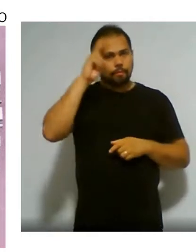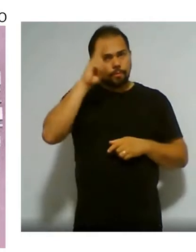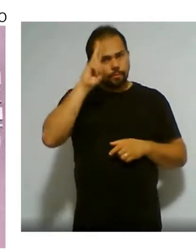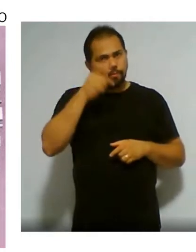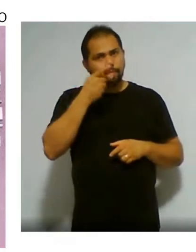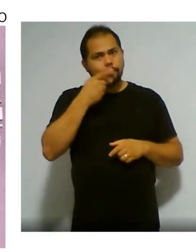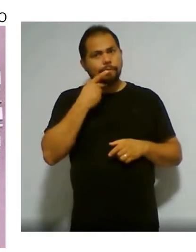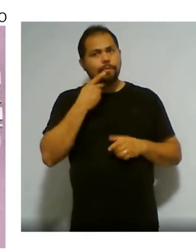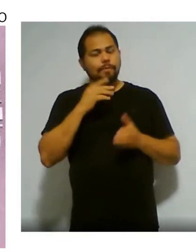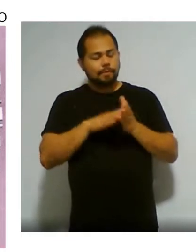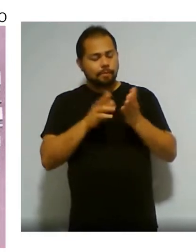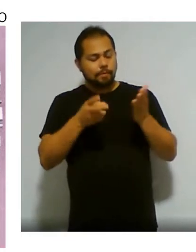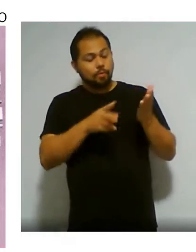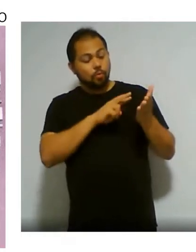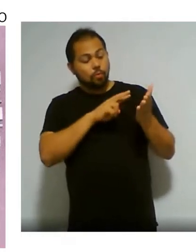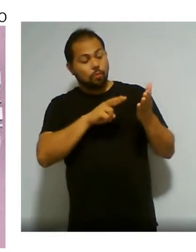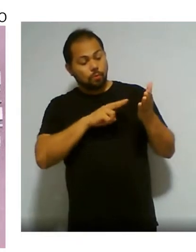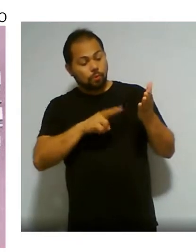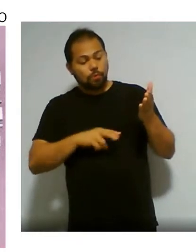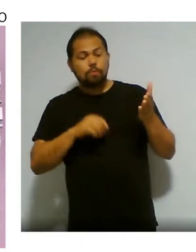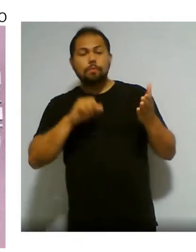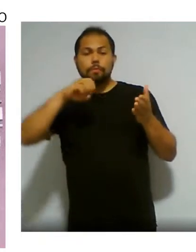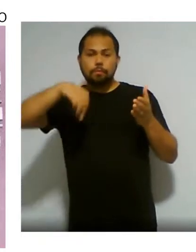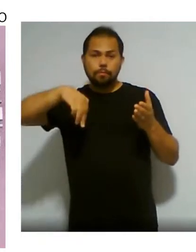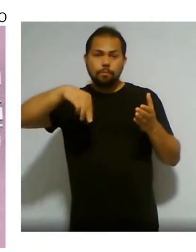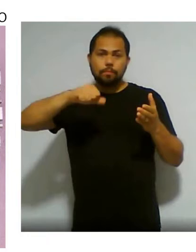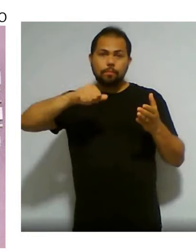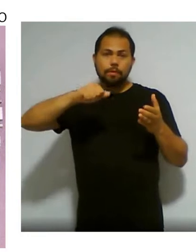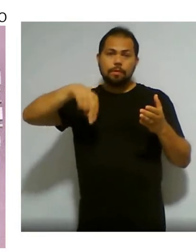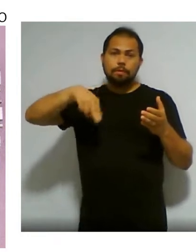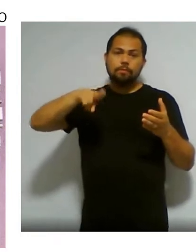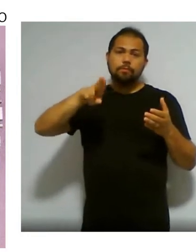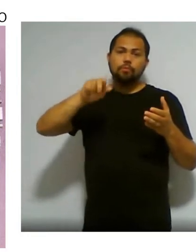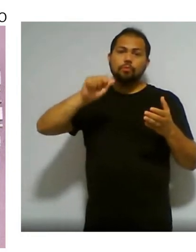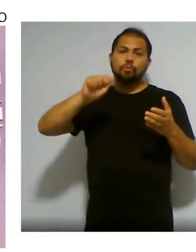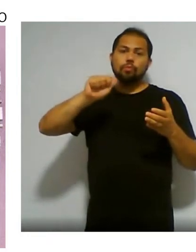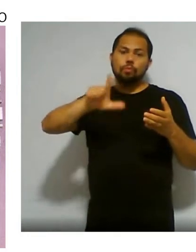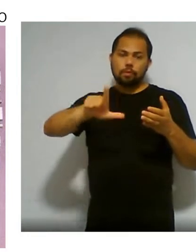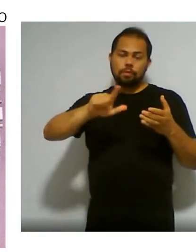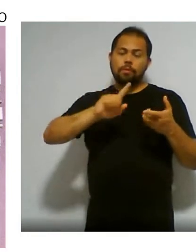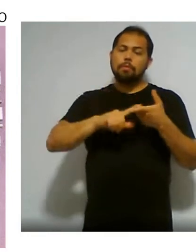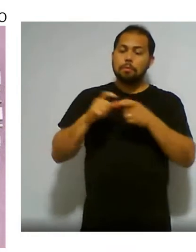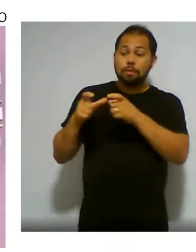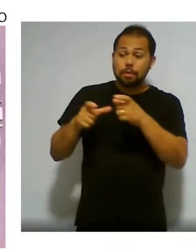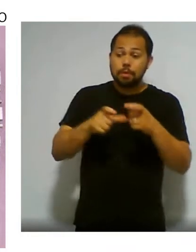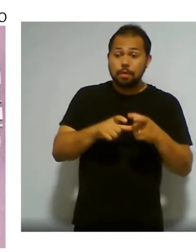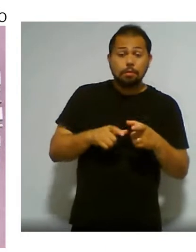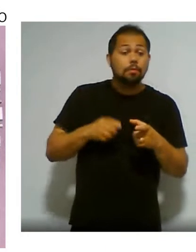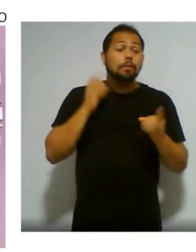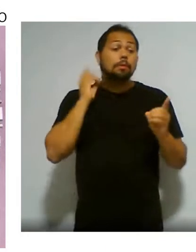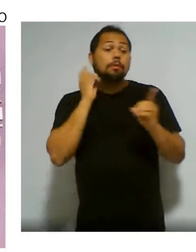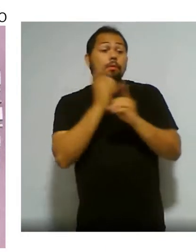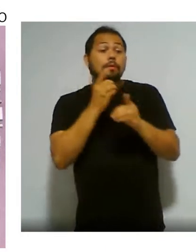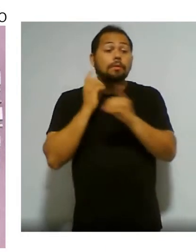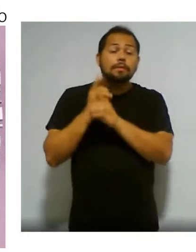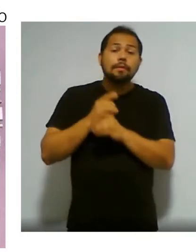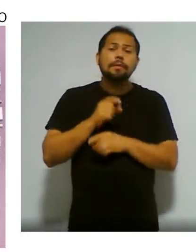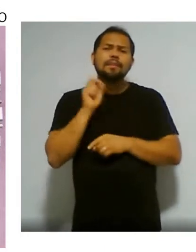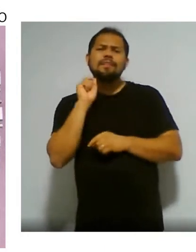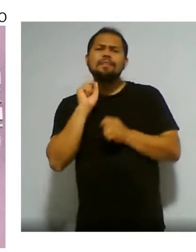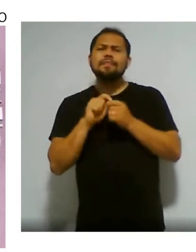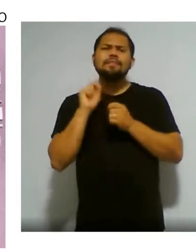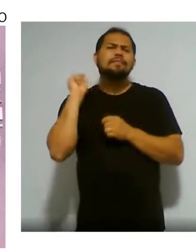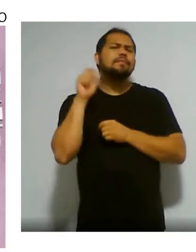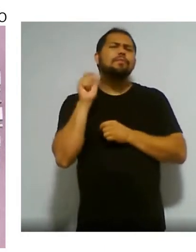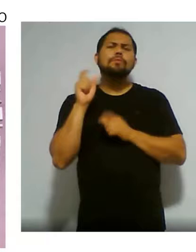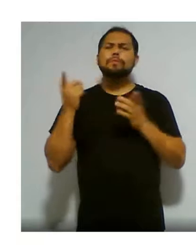aí nos manuais, etc, para relembrar o que é cada local desse, né? O que é que eu encaixo em cada local desse, mas a gente já viu, já discutiu,